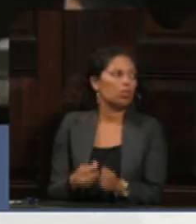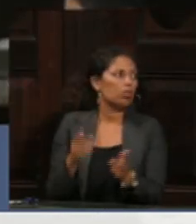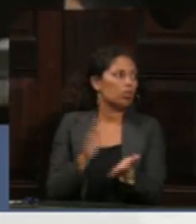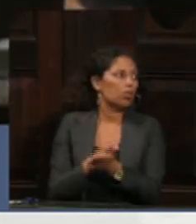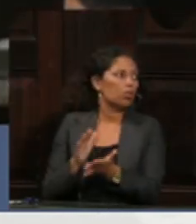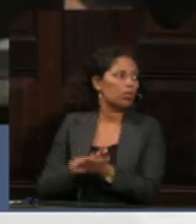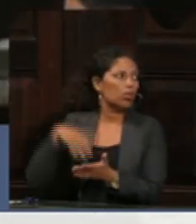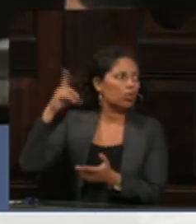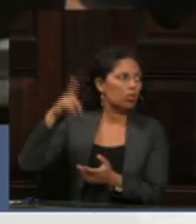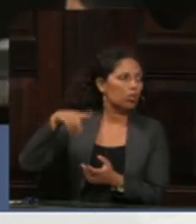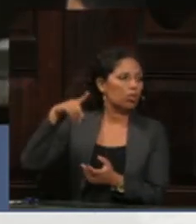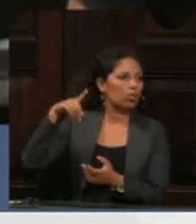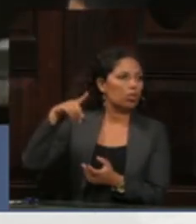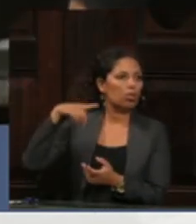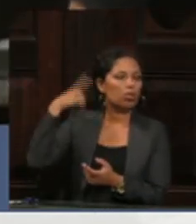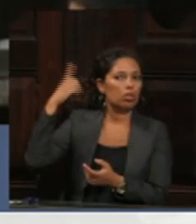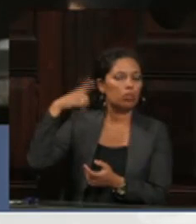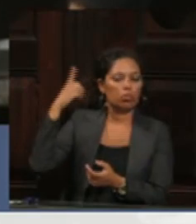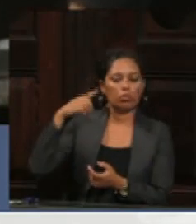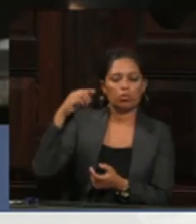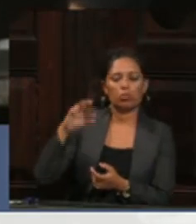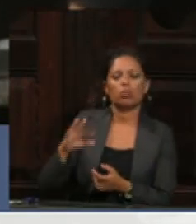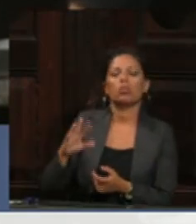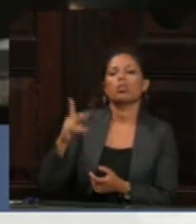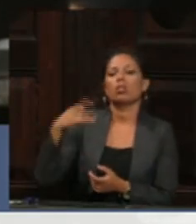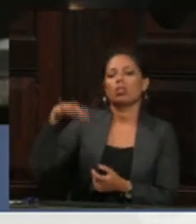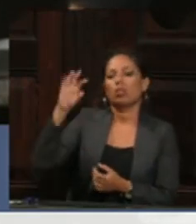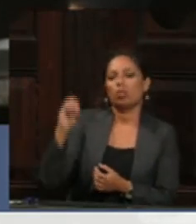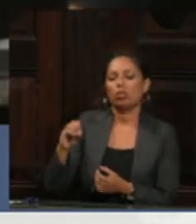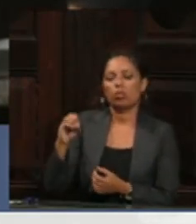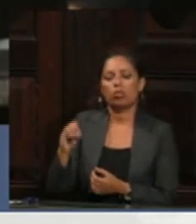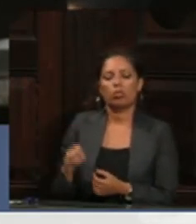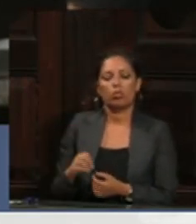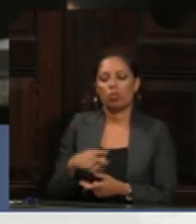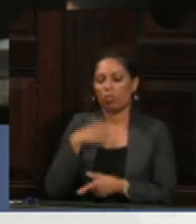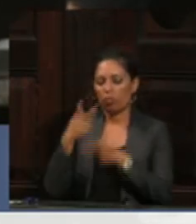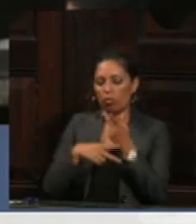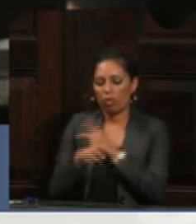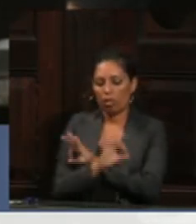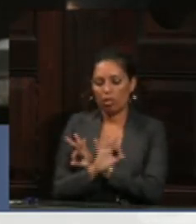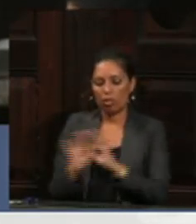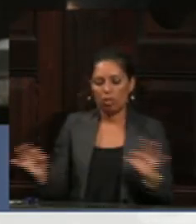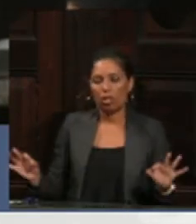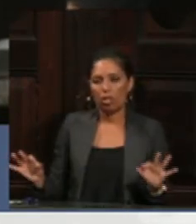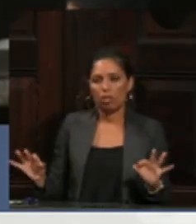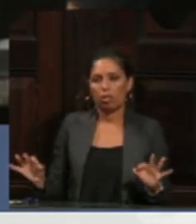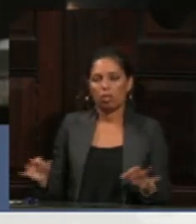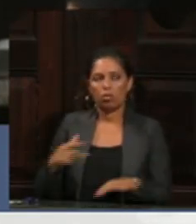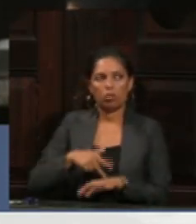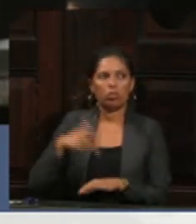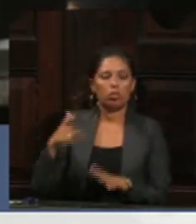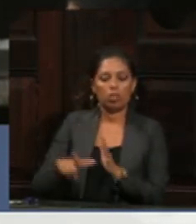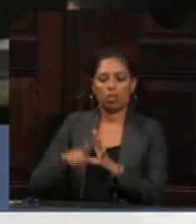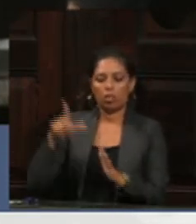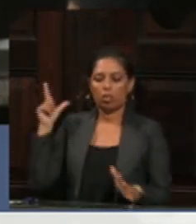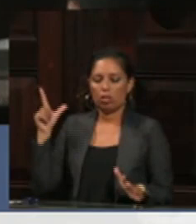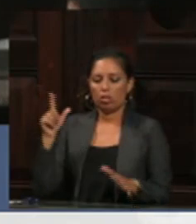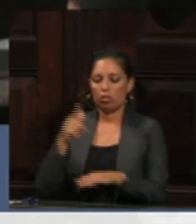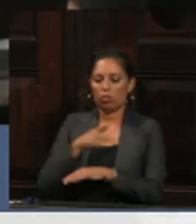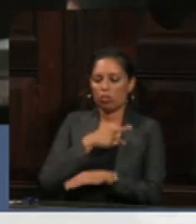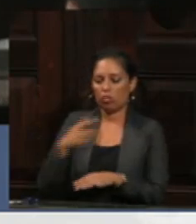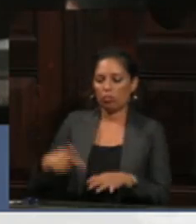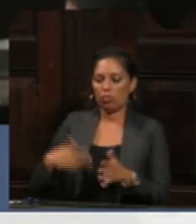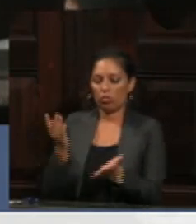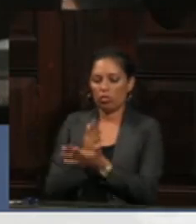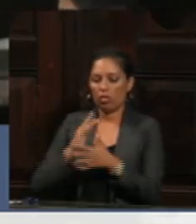Parabéns, excelentíssimo deputado Chico Machado, pelas belas palavras. Não havendo mais orador inscrito, antes da presidência encerrar